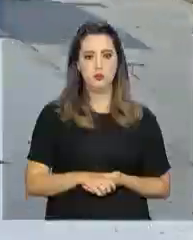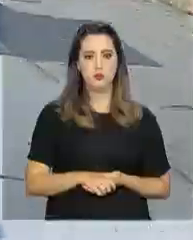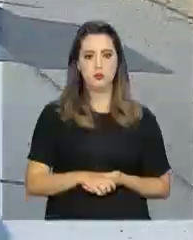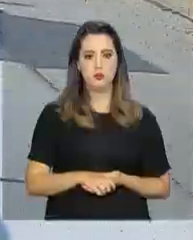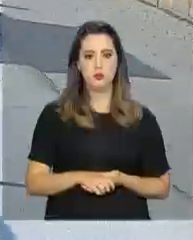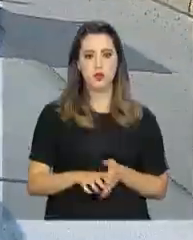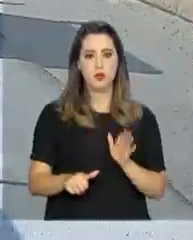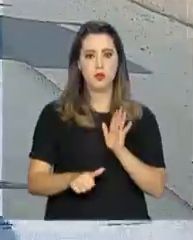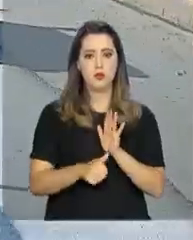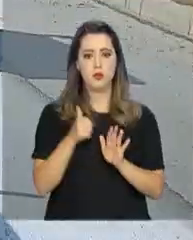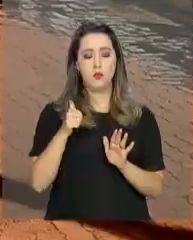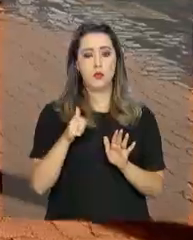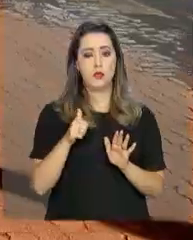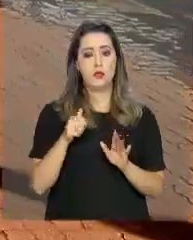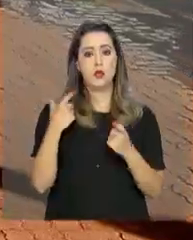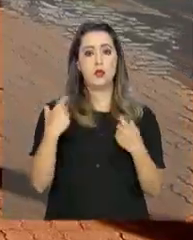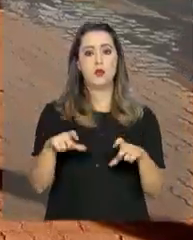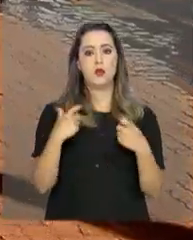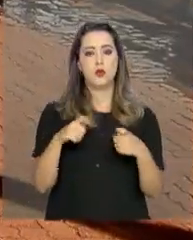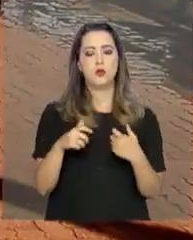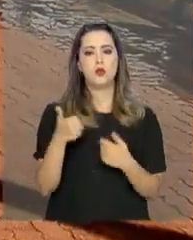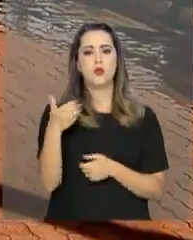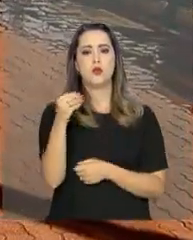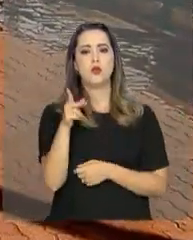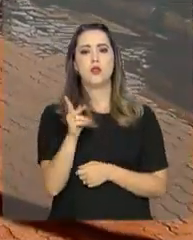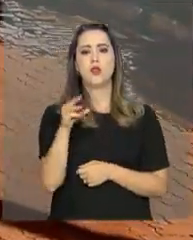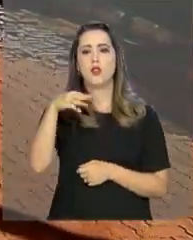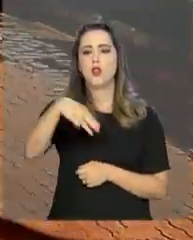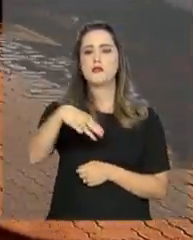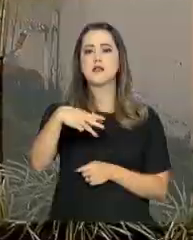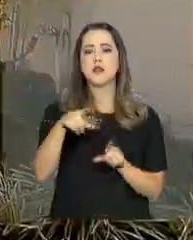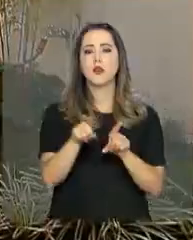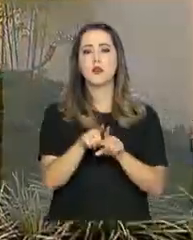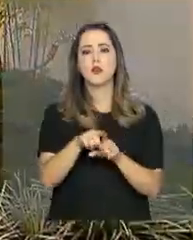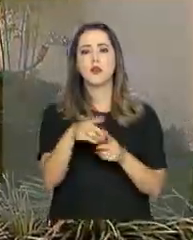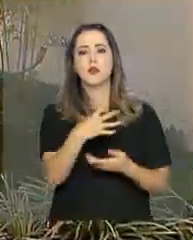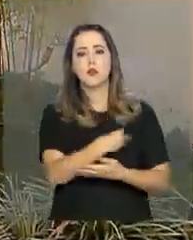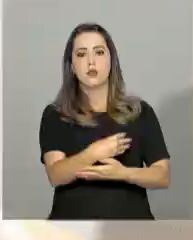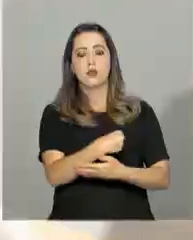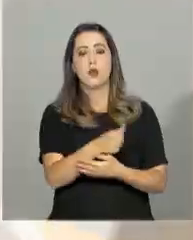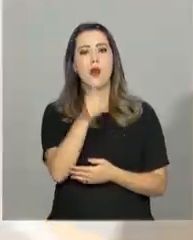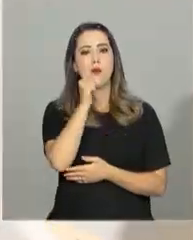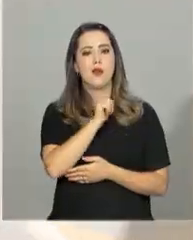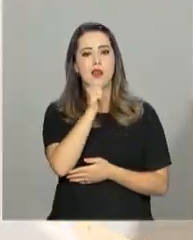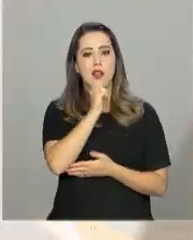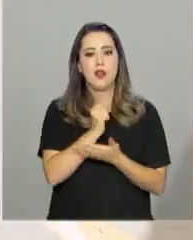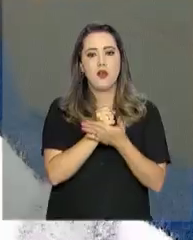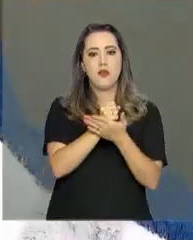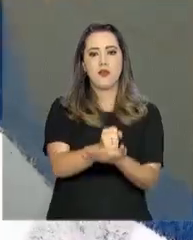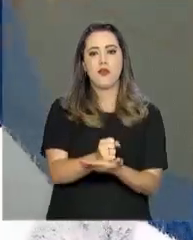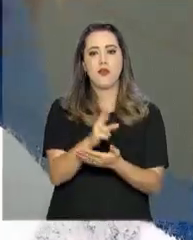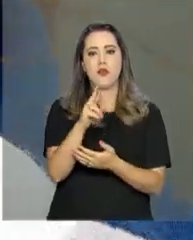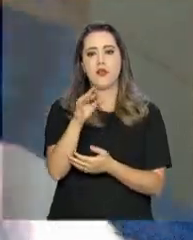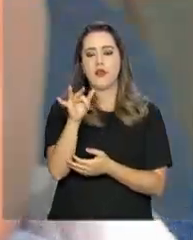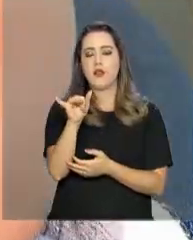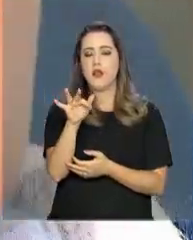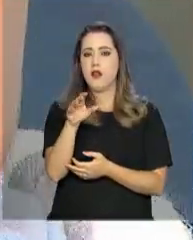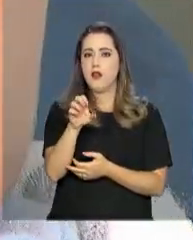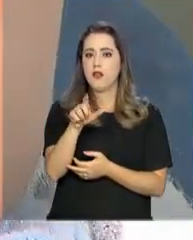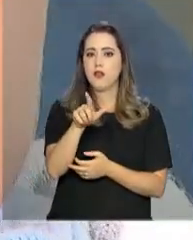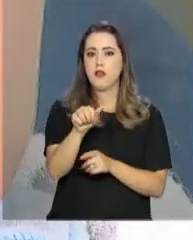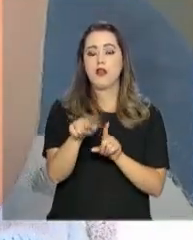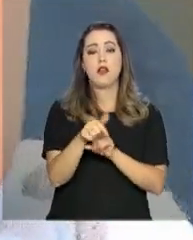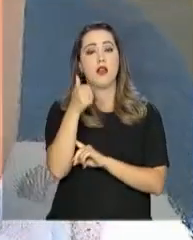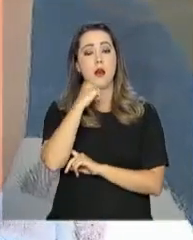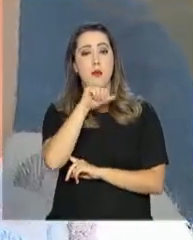A primeira coleta do dia fica a 10 quilômetros do banco de leite. A doadora é Rafaela, mãe do Davi, de